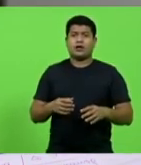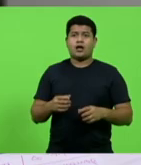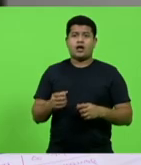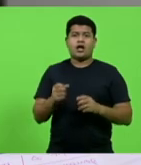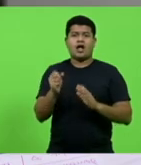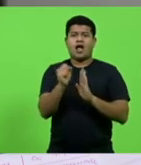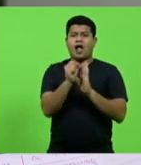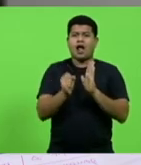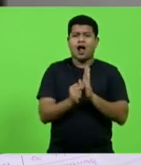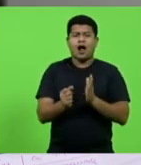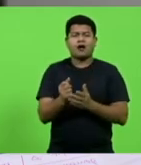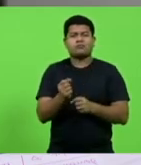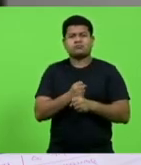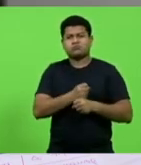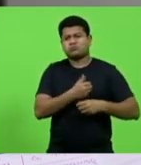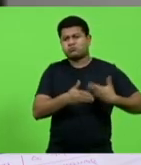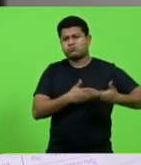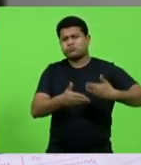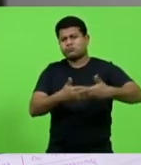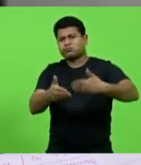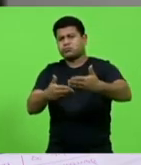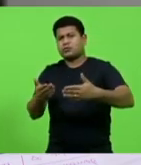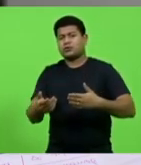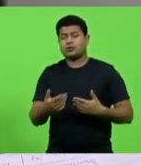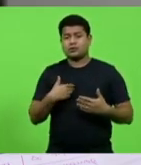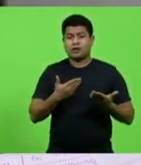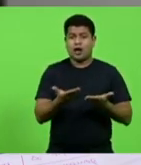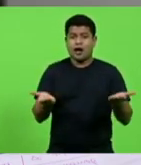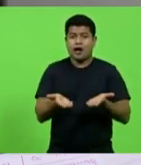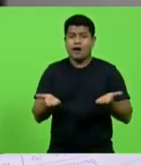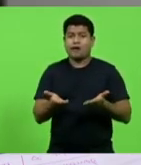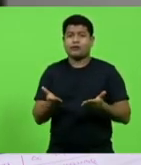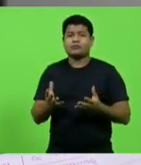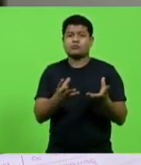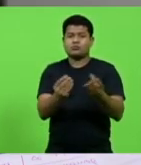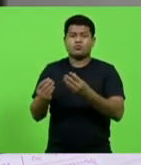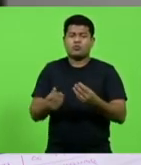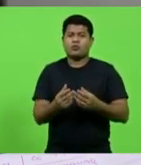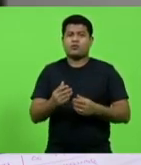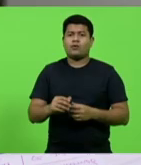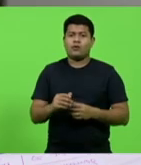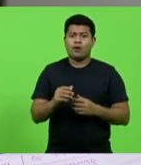séculos, contando com grande contingente de analfabetos e de